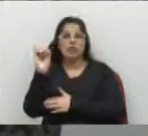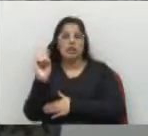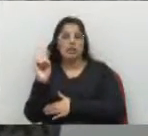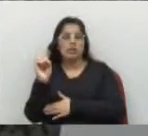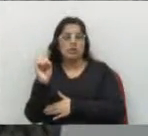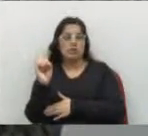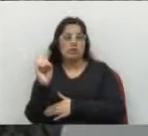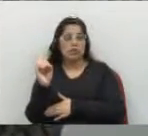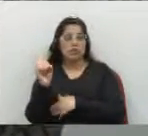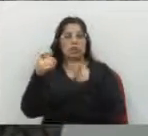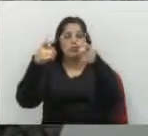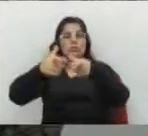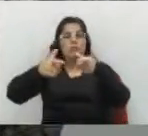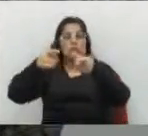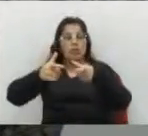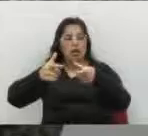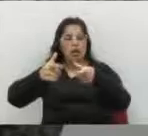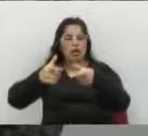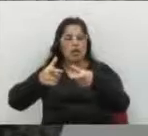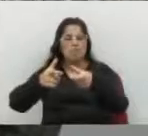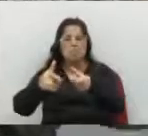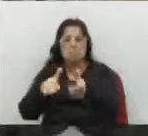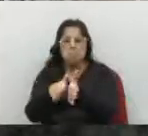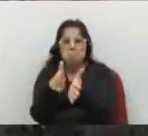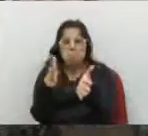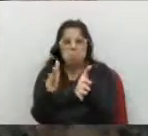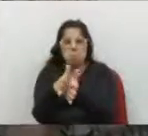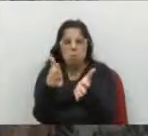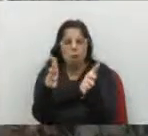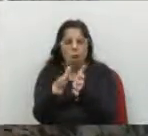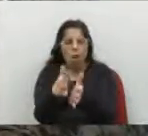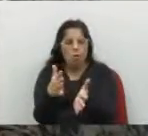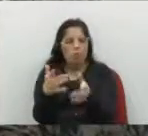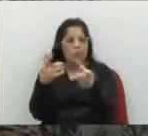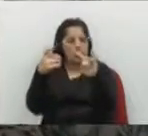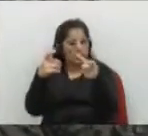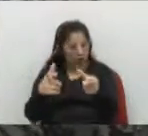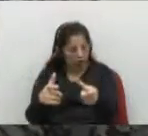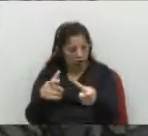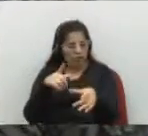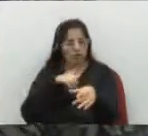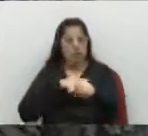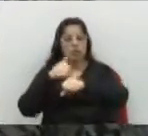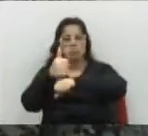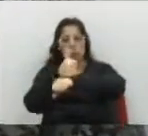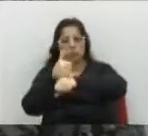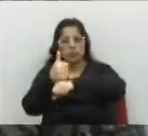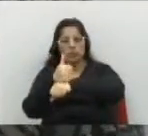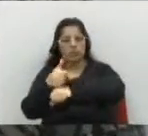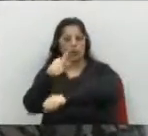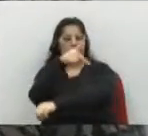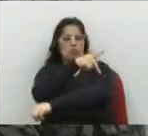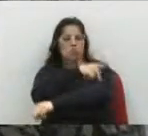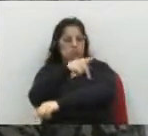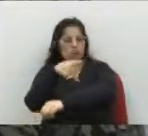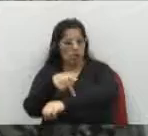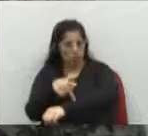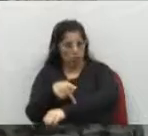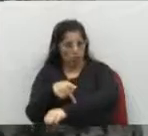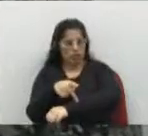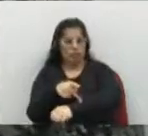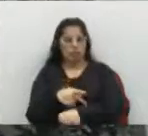onde, numa região super carente, onde pedagogicamente viu-se